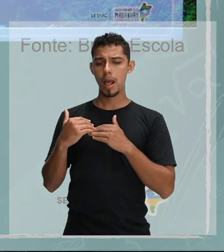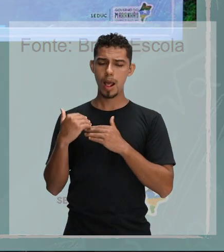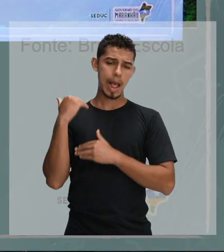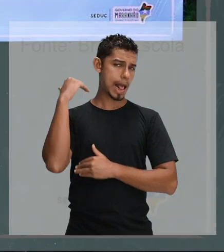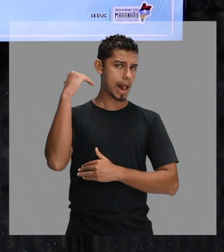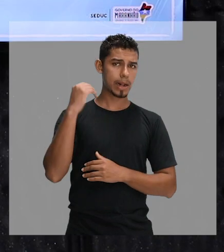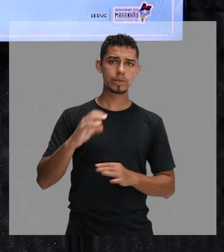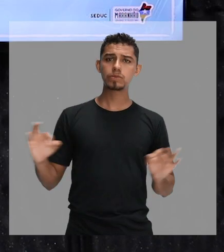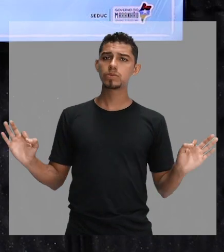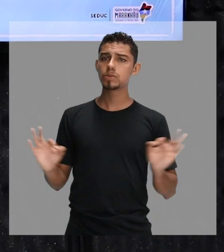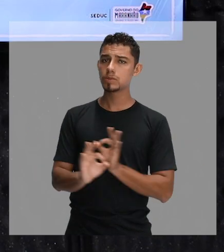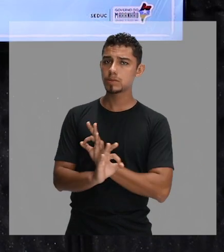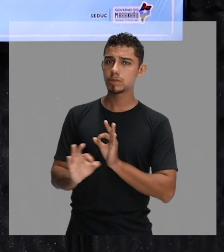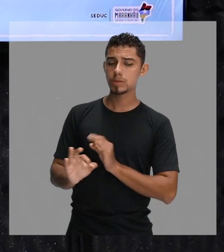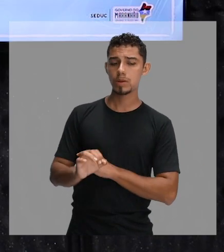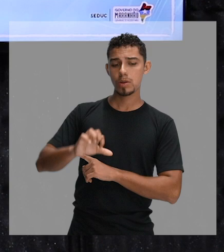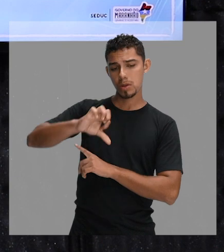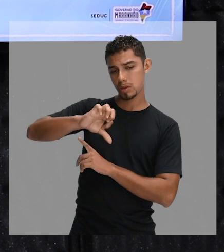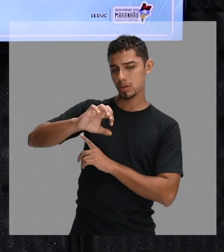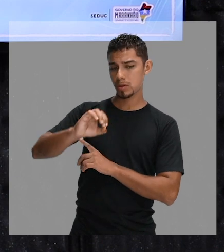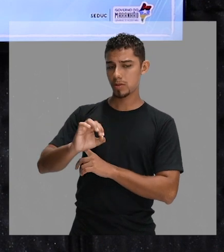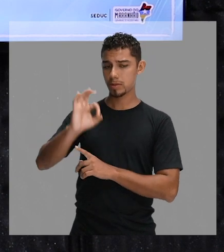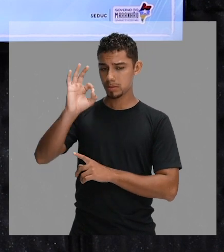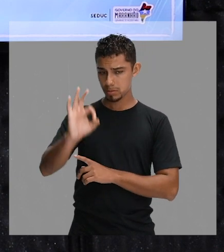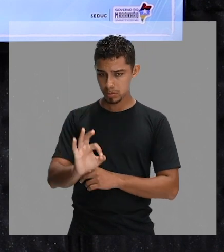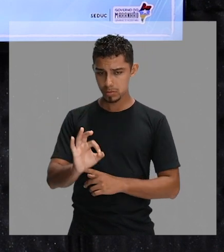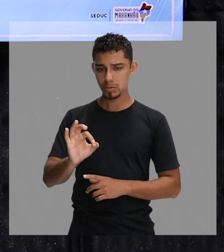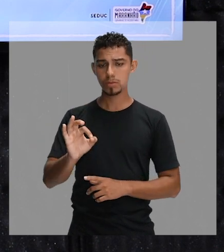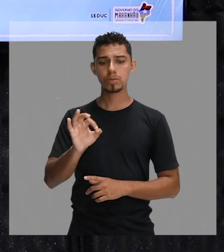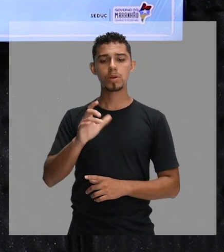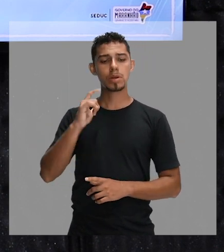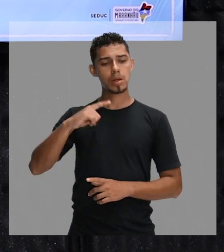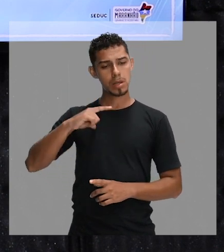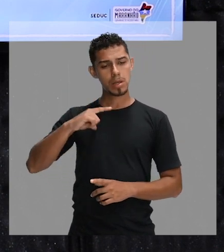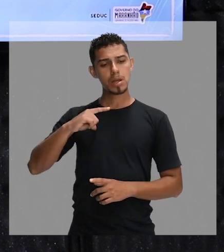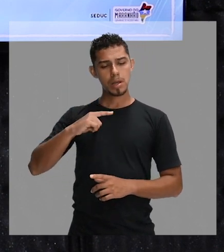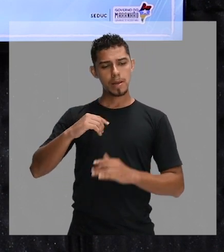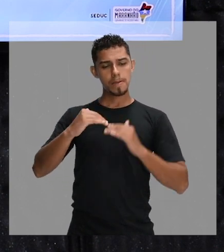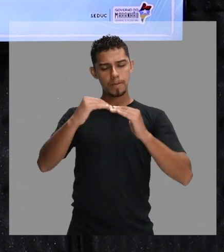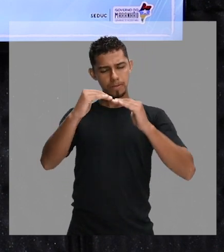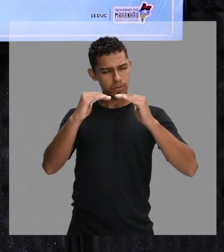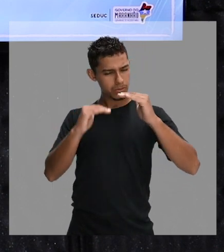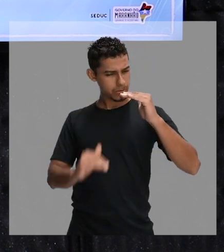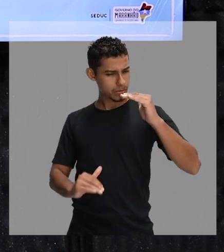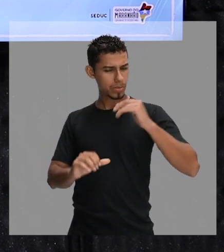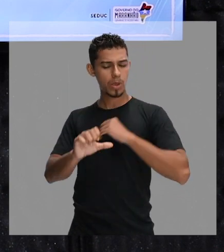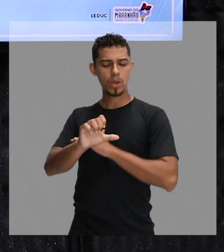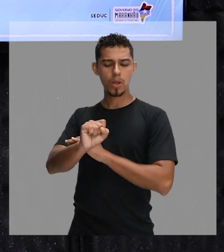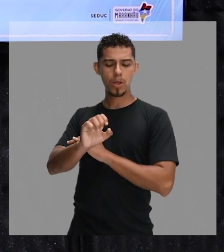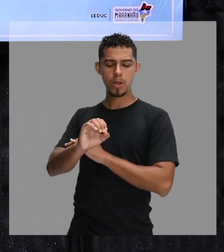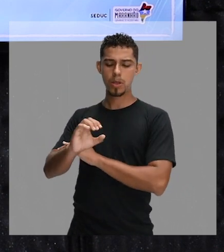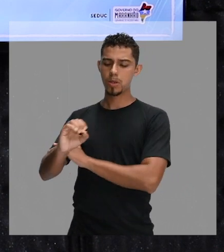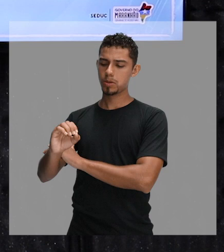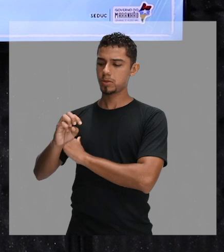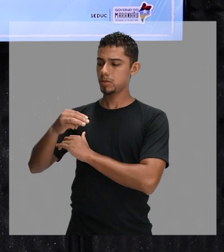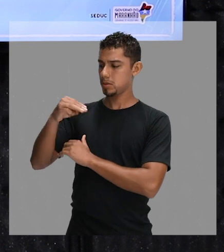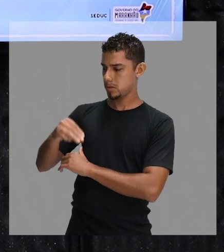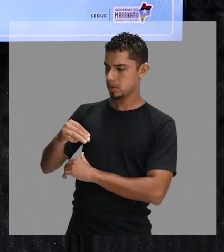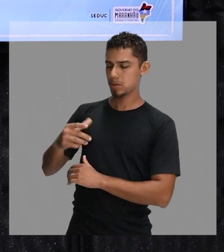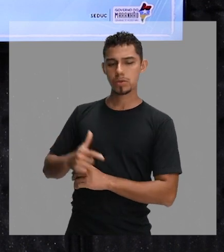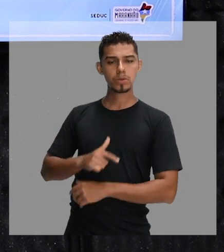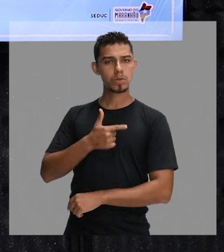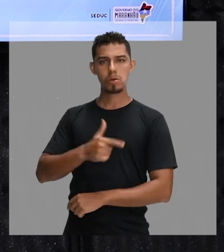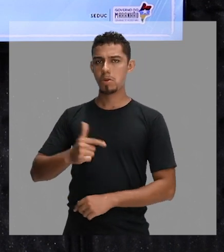elevadas. 90% do nosso território ele possui altitudes abaixo de 800 metros. Não